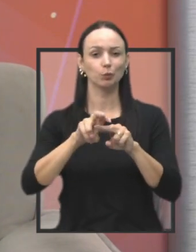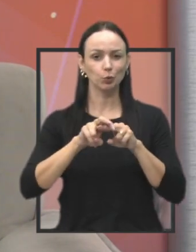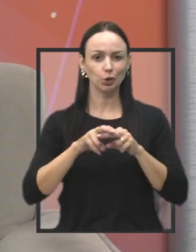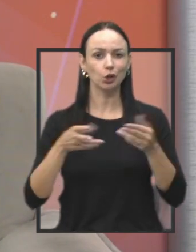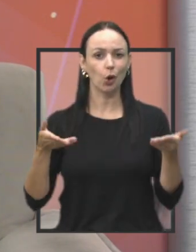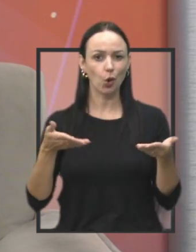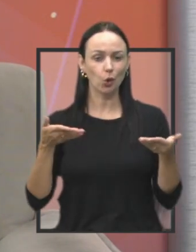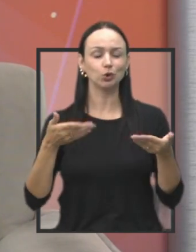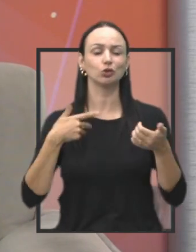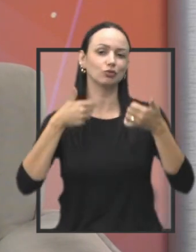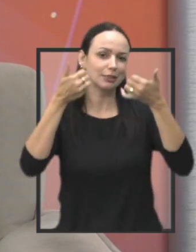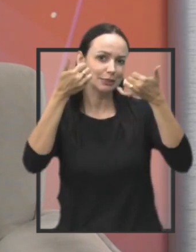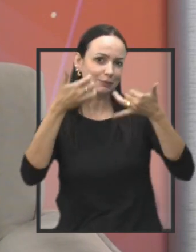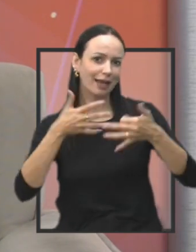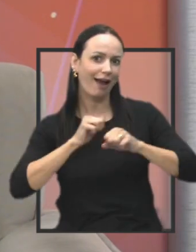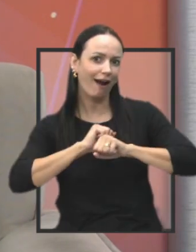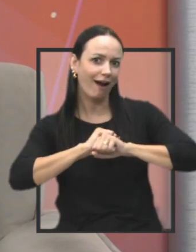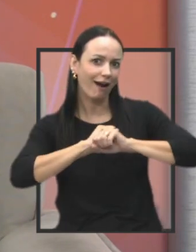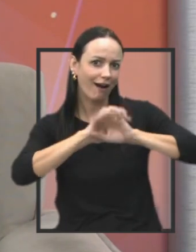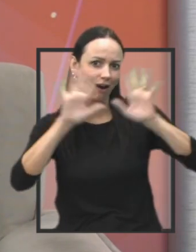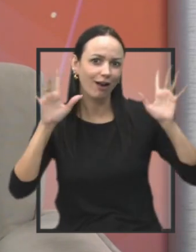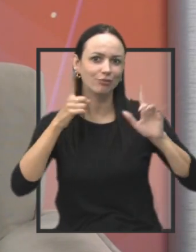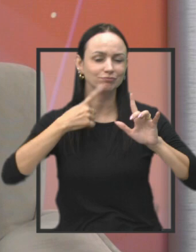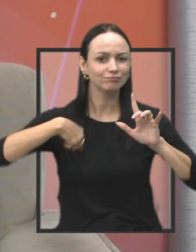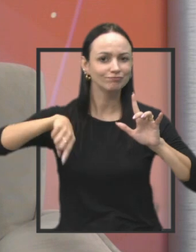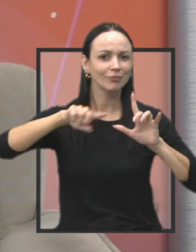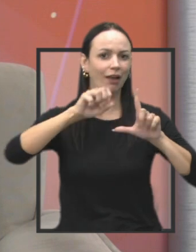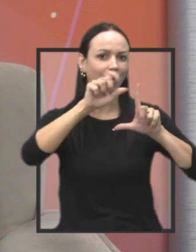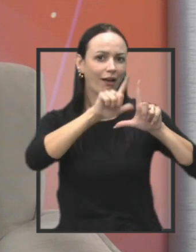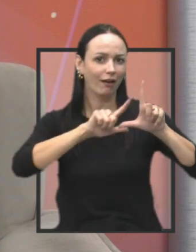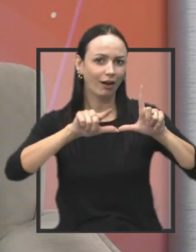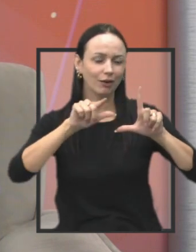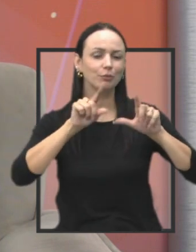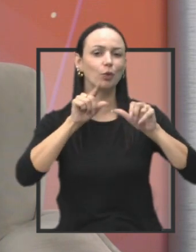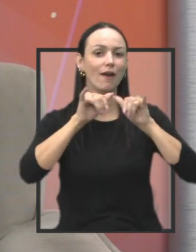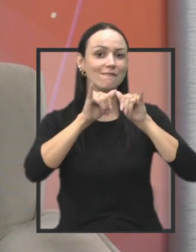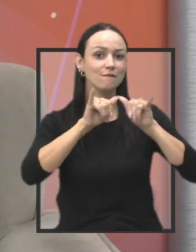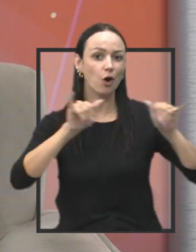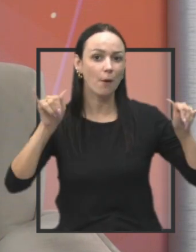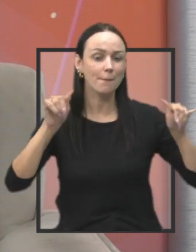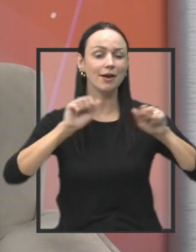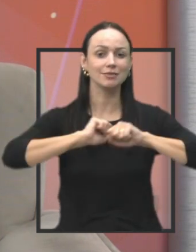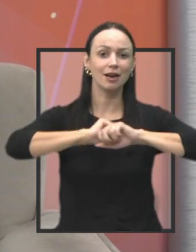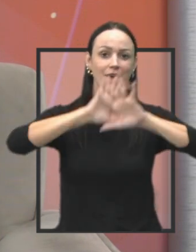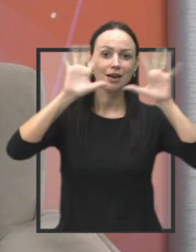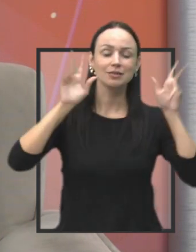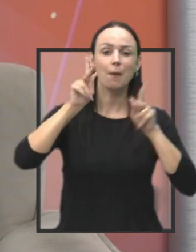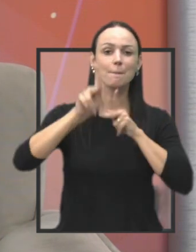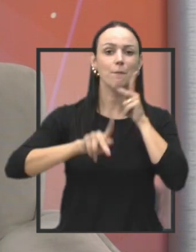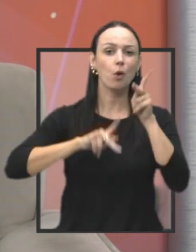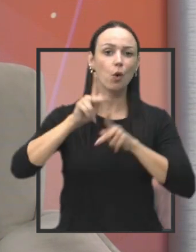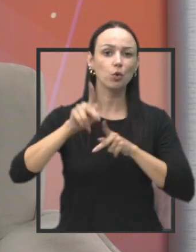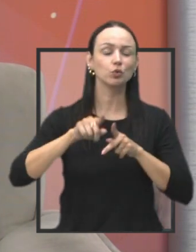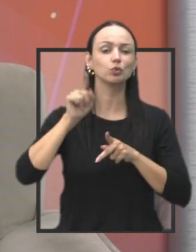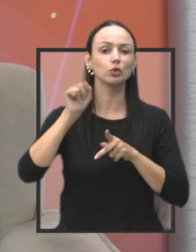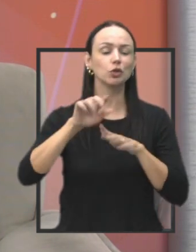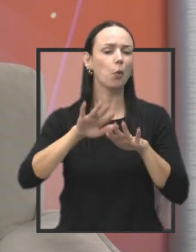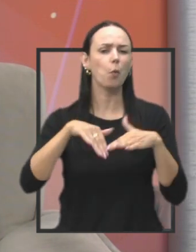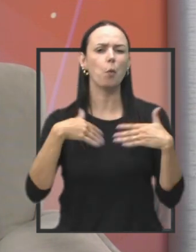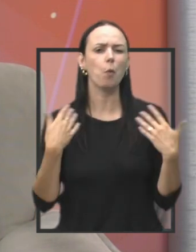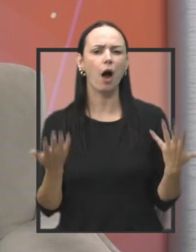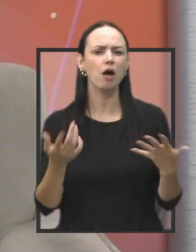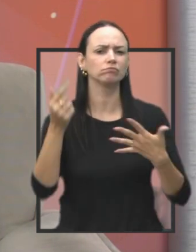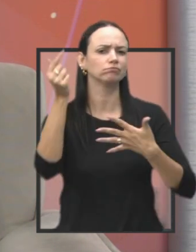através dessa entrevista com a TV Câmara para informar e esclarecer a população dessas condições